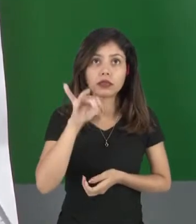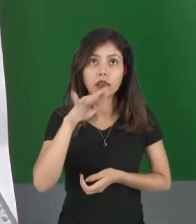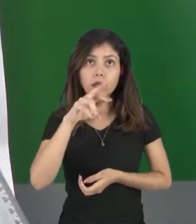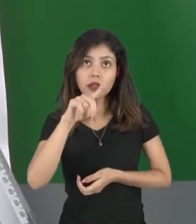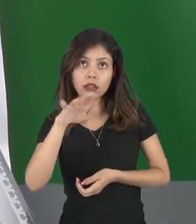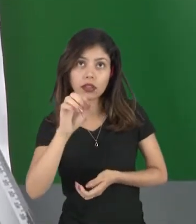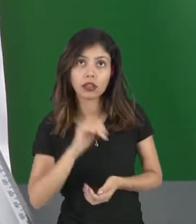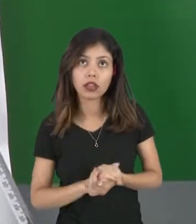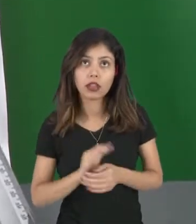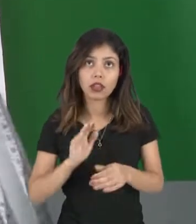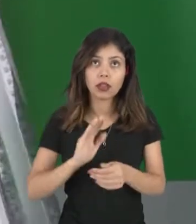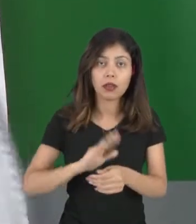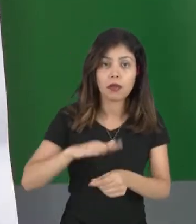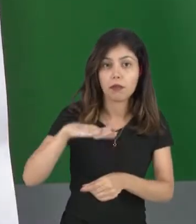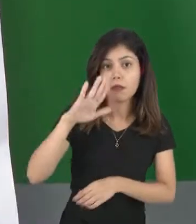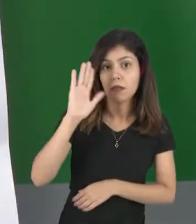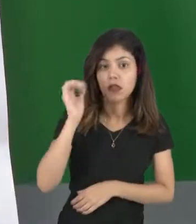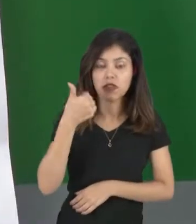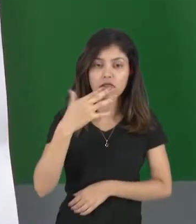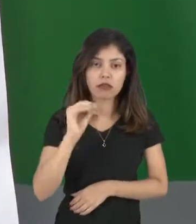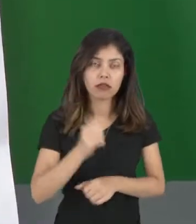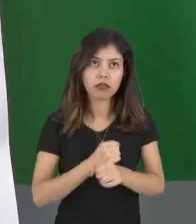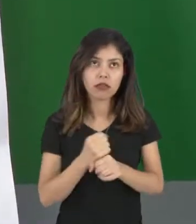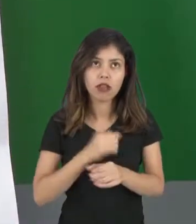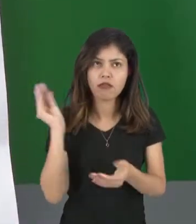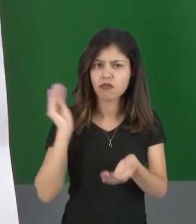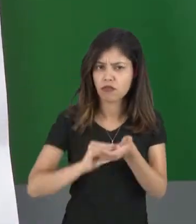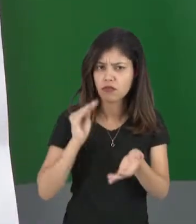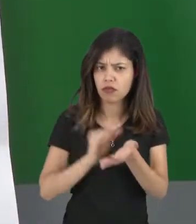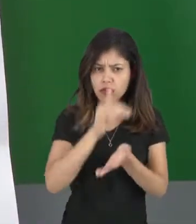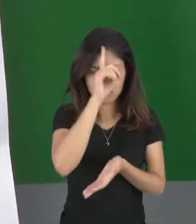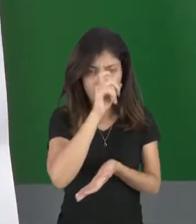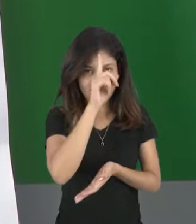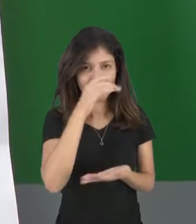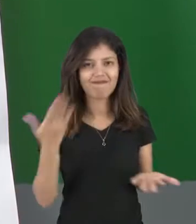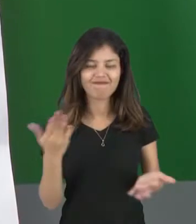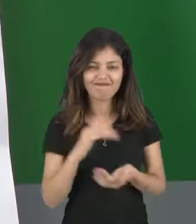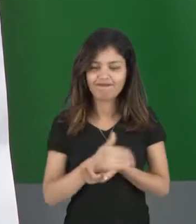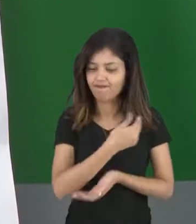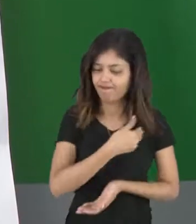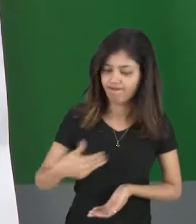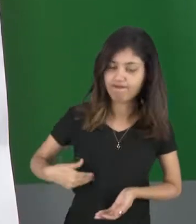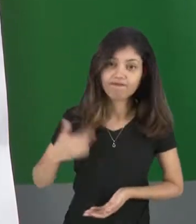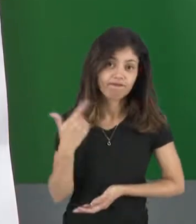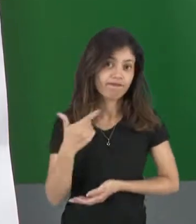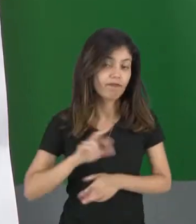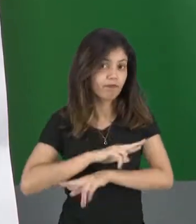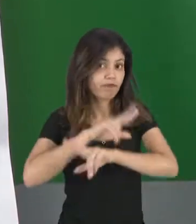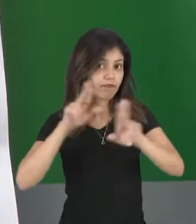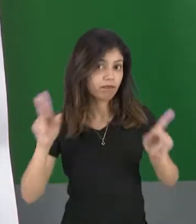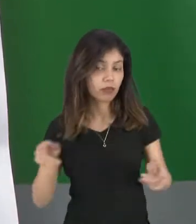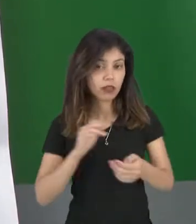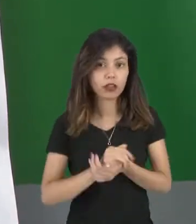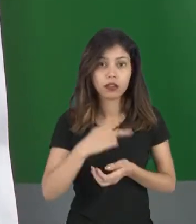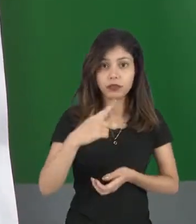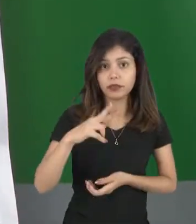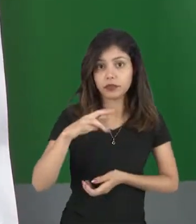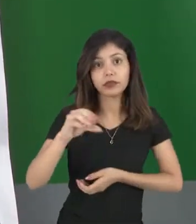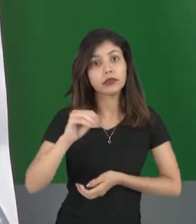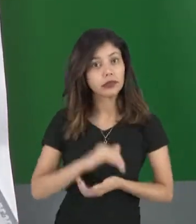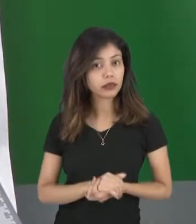remigenses há mais de 10 anos. A falta de hospital público. Os vários pequenos postos de atendimento da